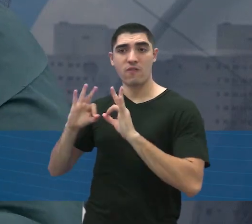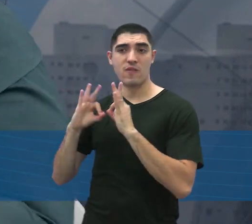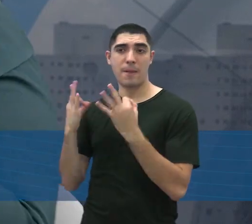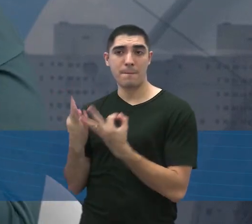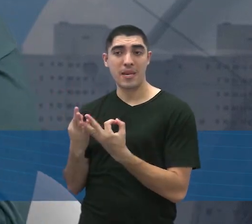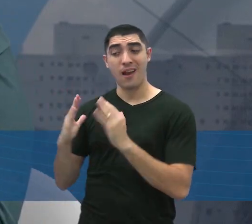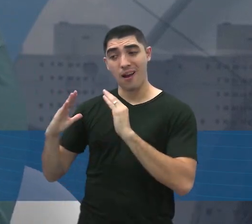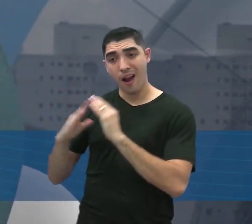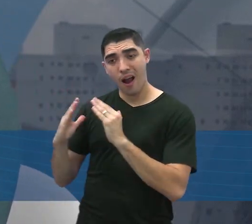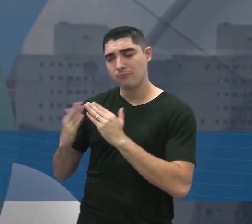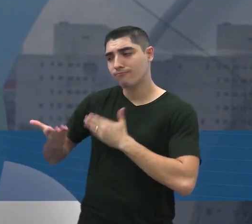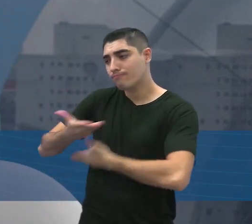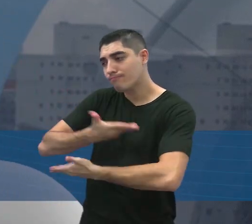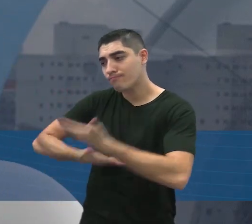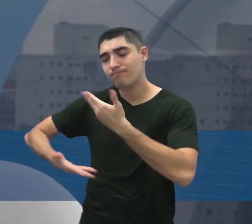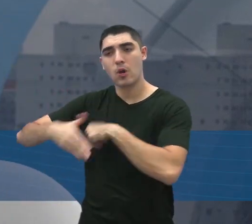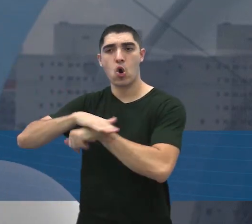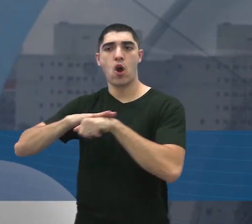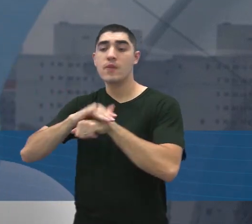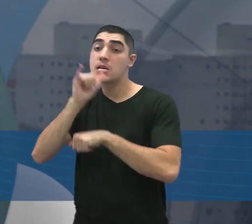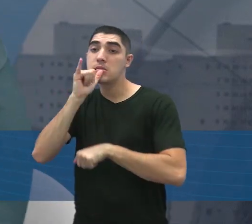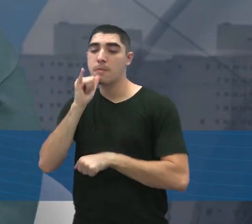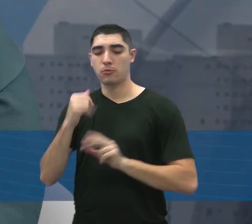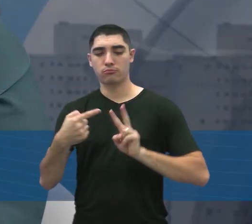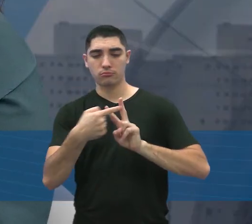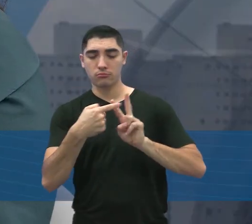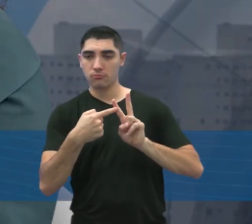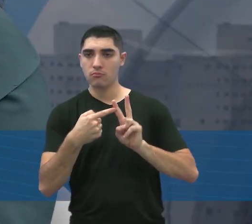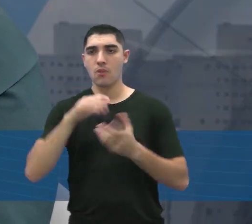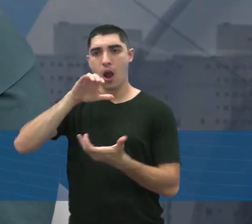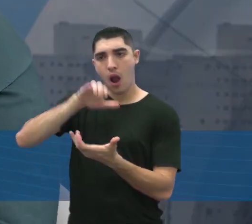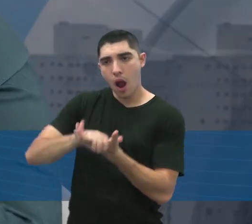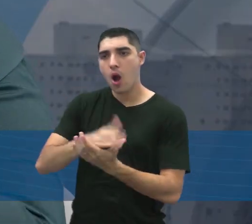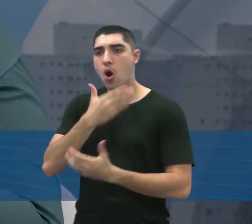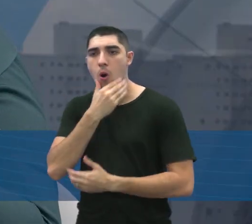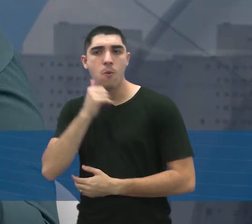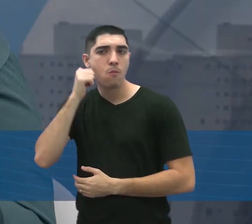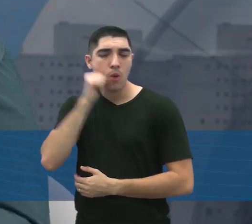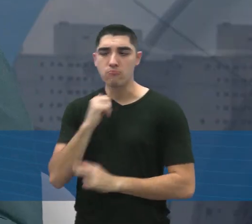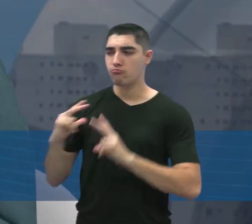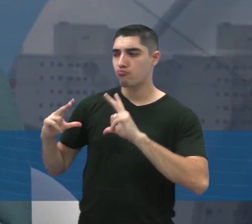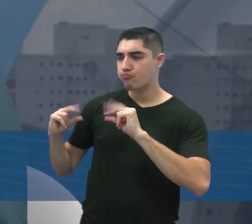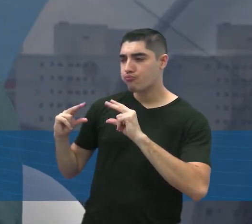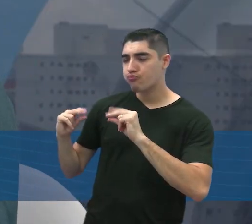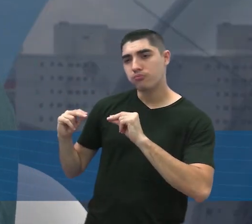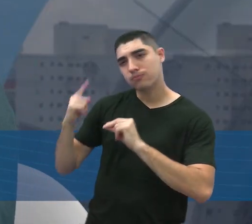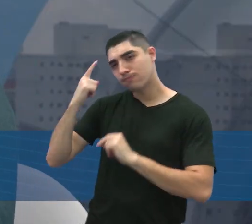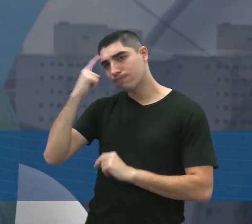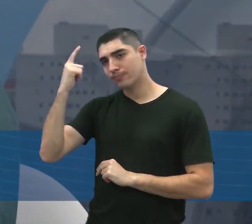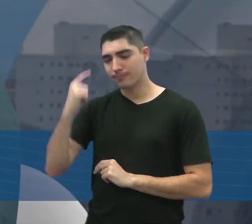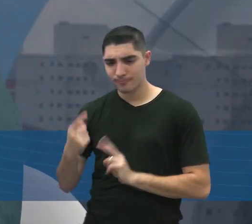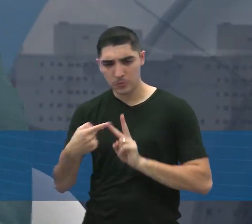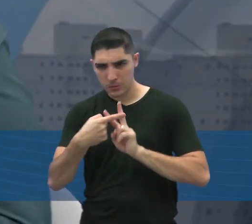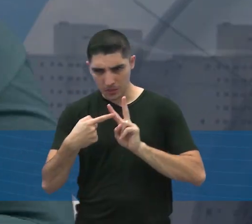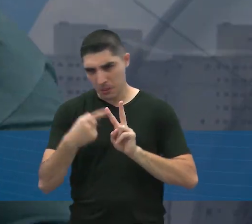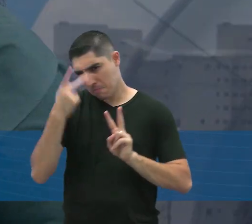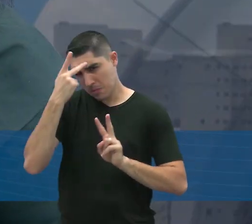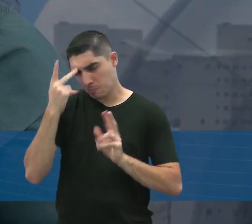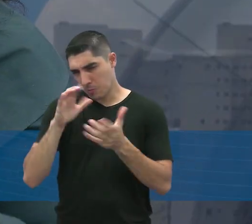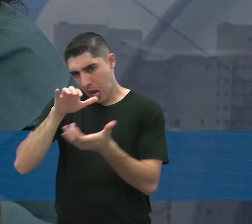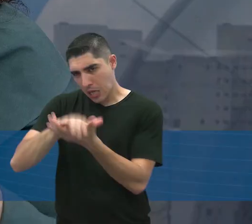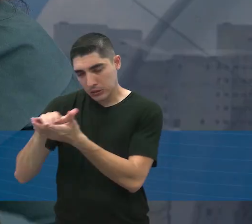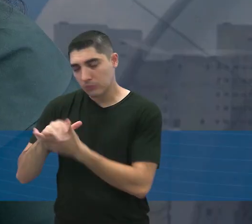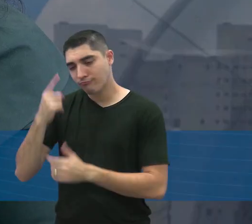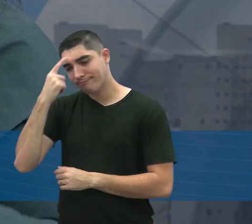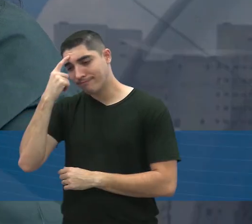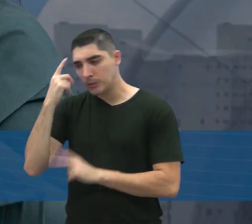casa, quando o marido e esposa, quando o casal, né, no formato de família que for, quando existe ali um diálogo